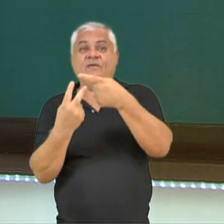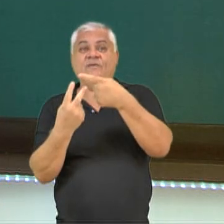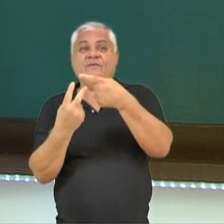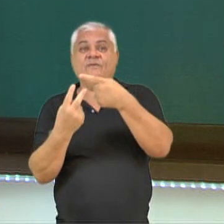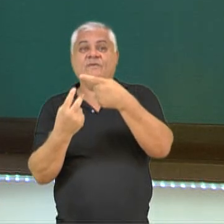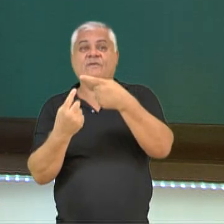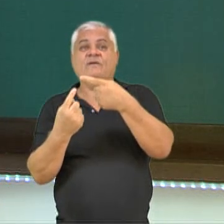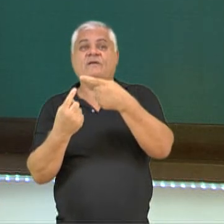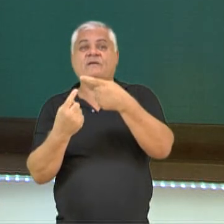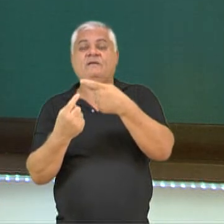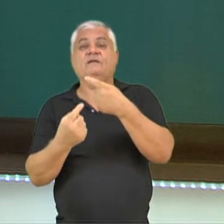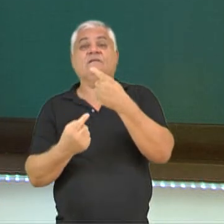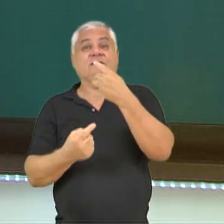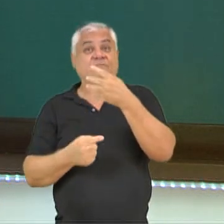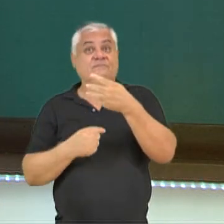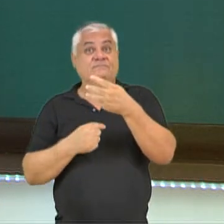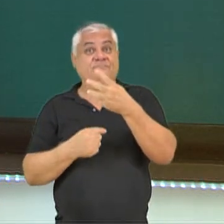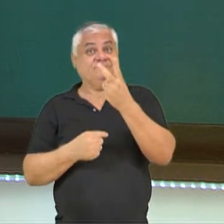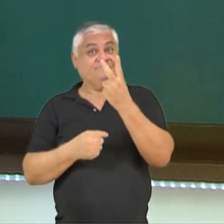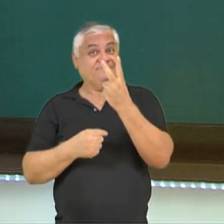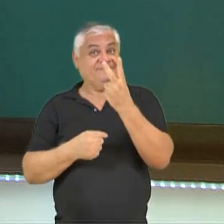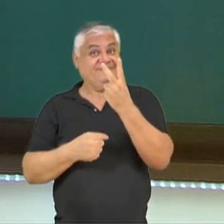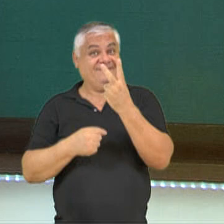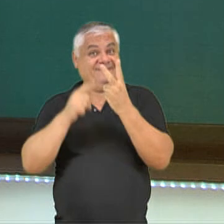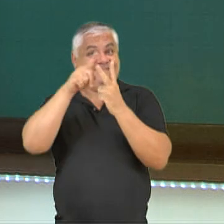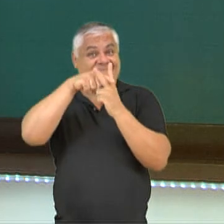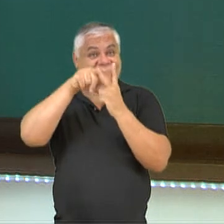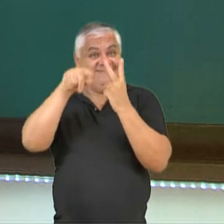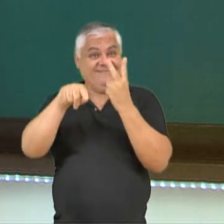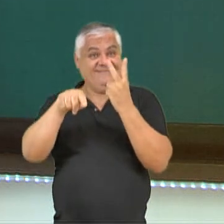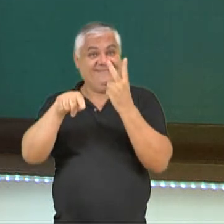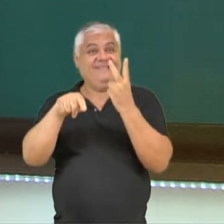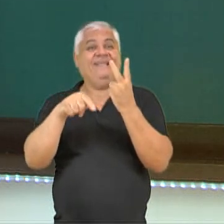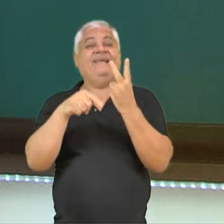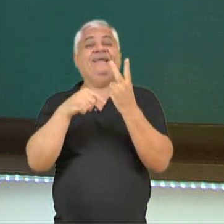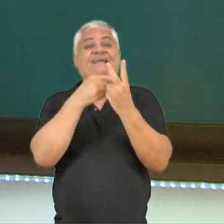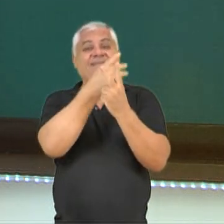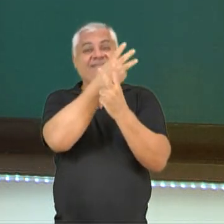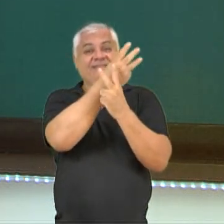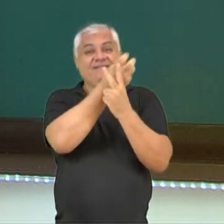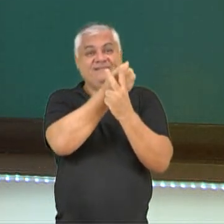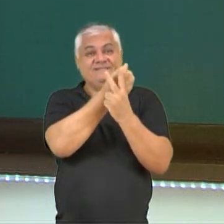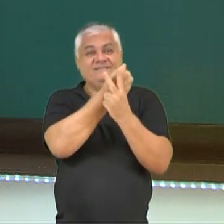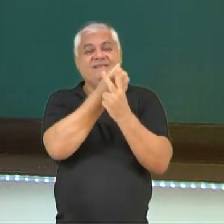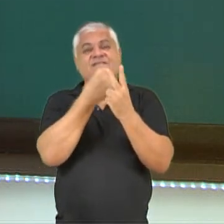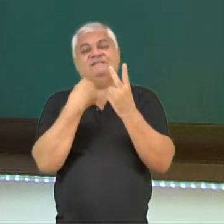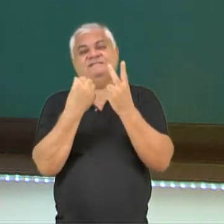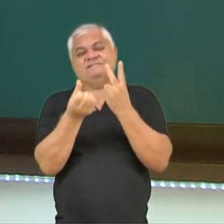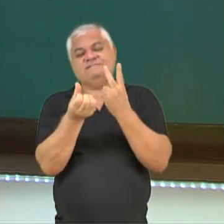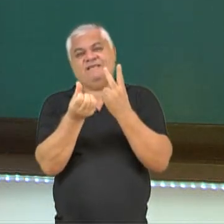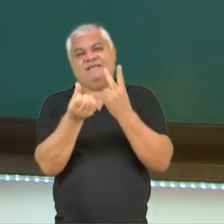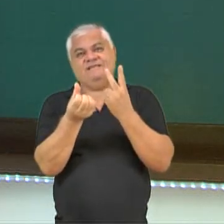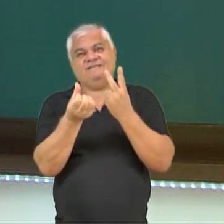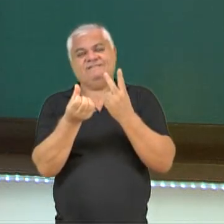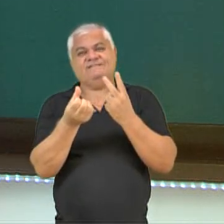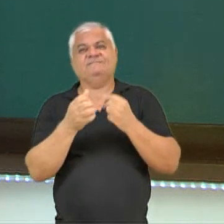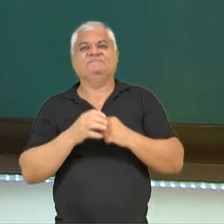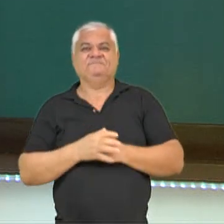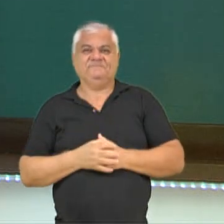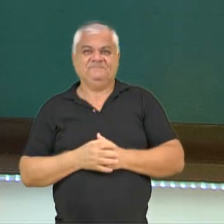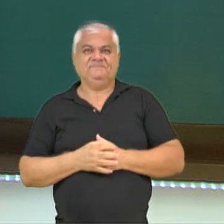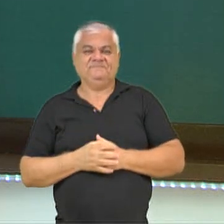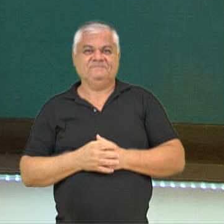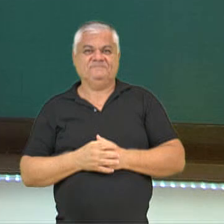mesma coisa que raiz de 6, eu posso só diminuir o índice da raiz. Então a resposta vai ficar 36 raiz de